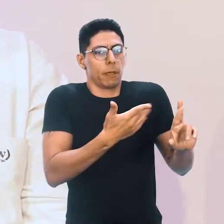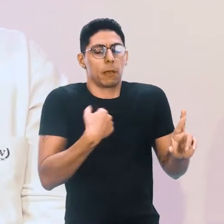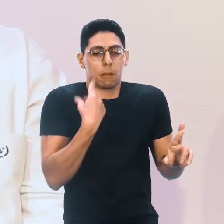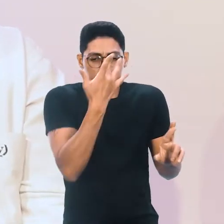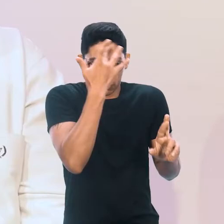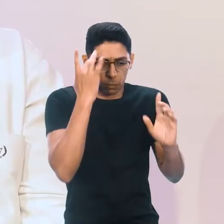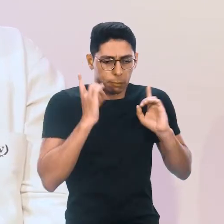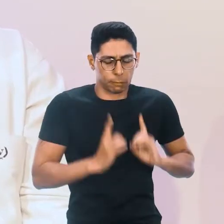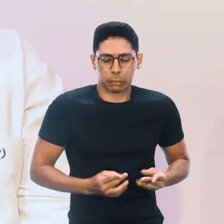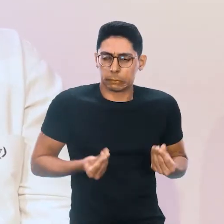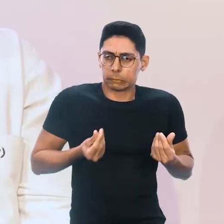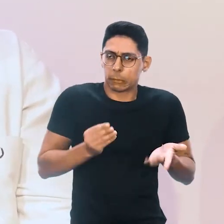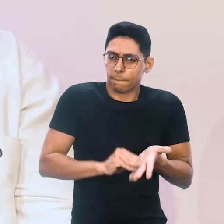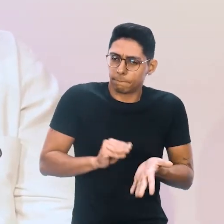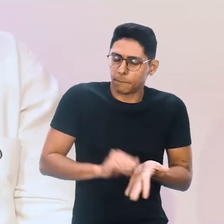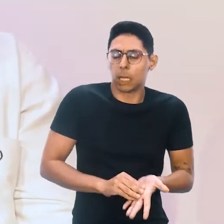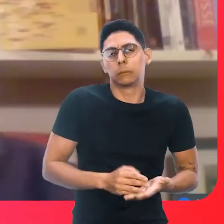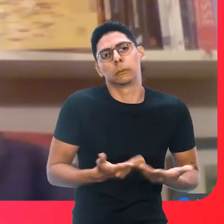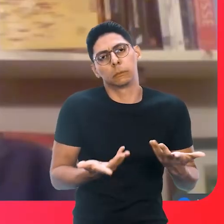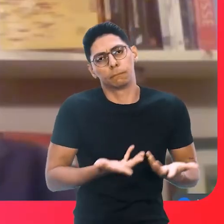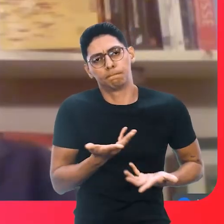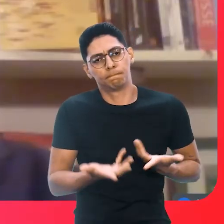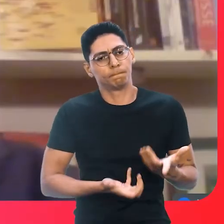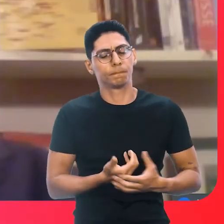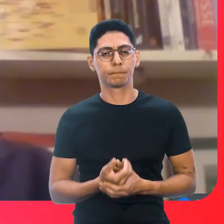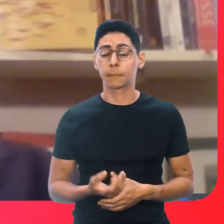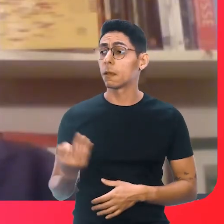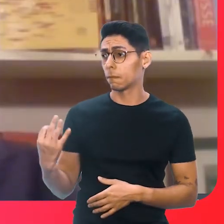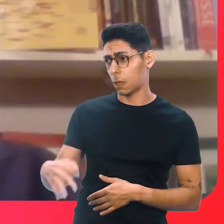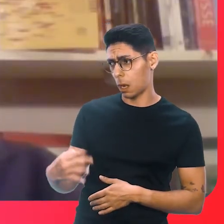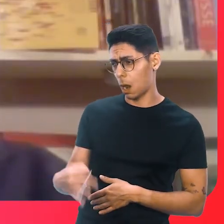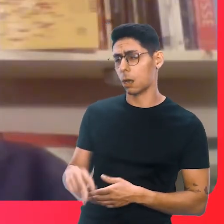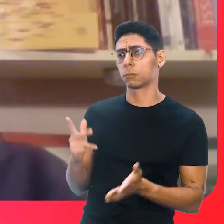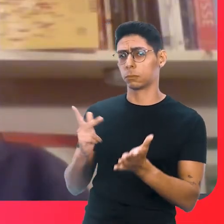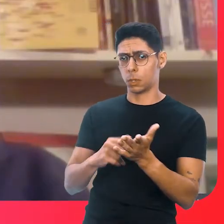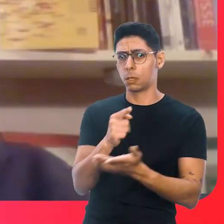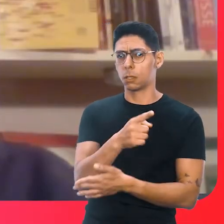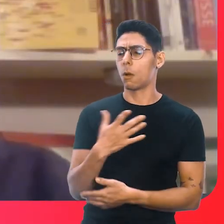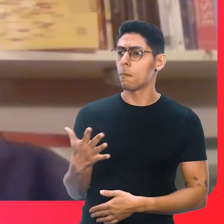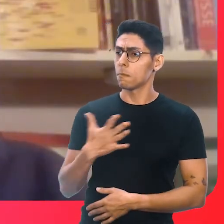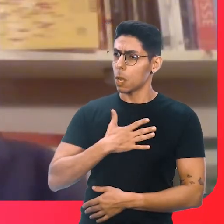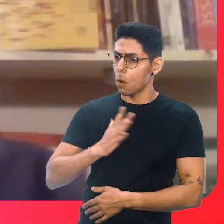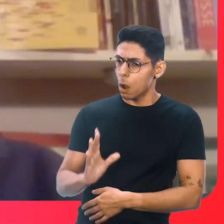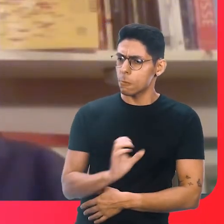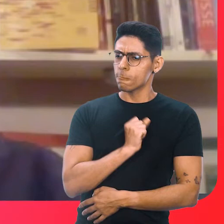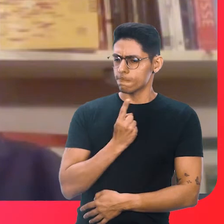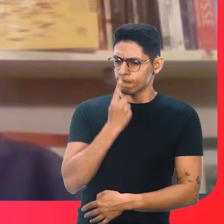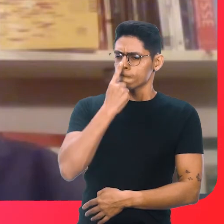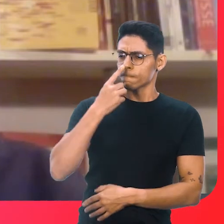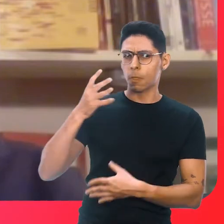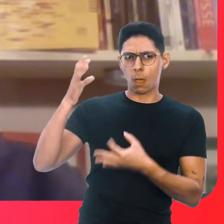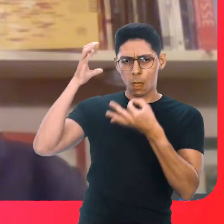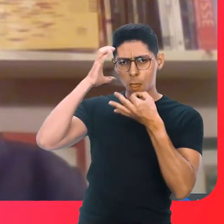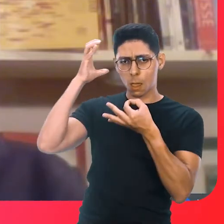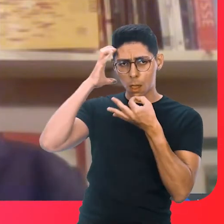nós. Exatamente. Então, daí, pelo esse meu amor ao rádio e mais o